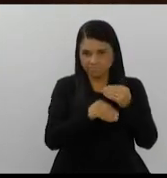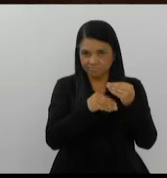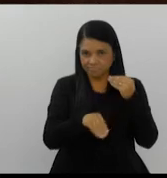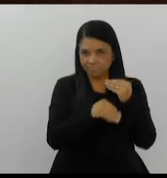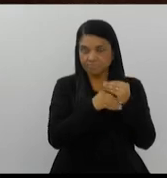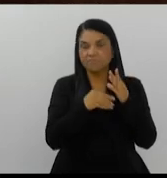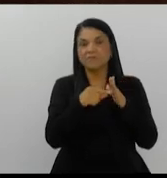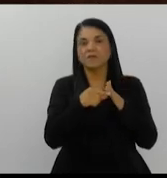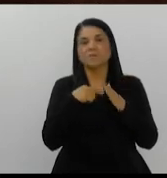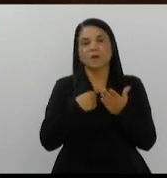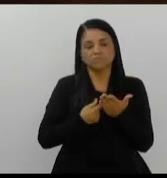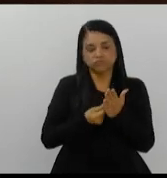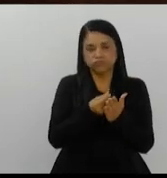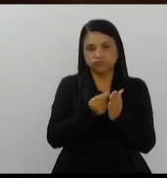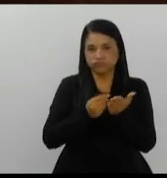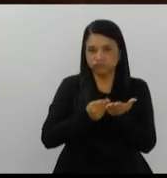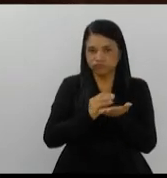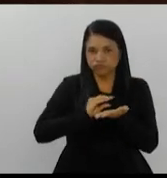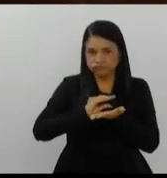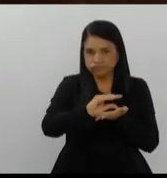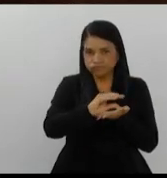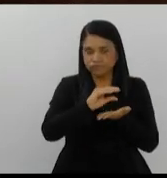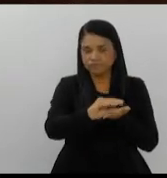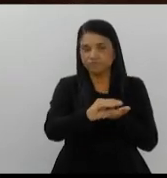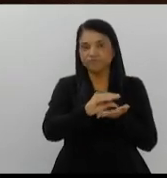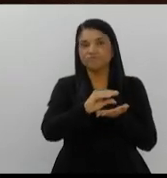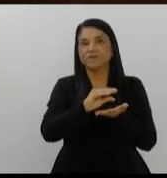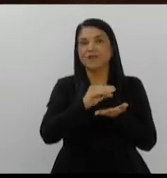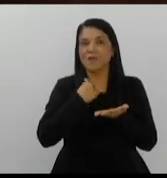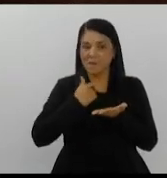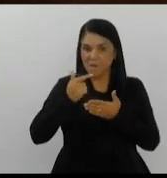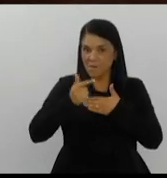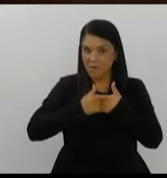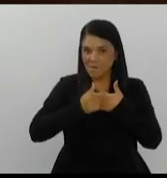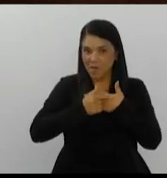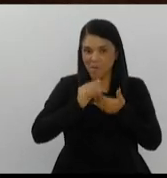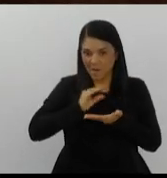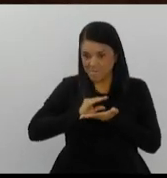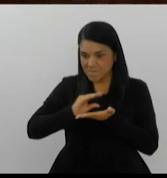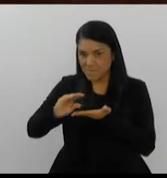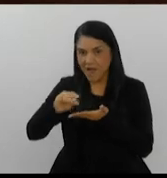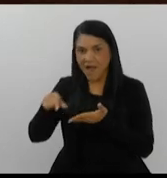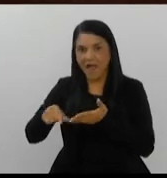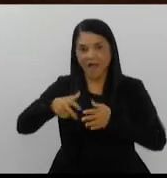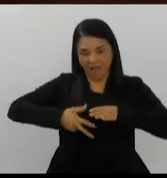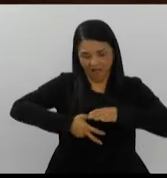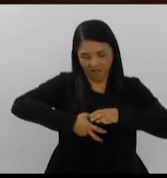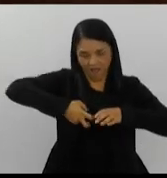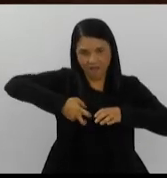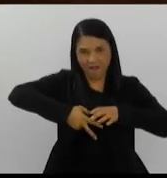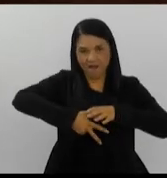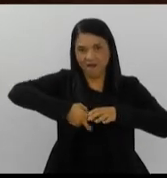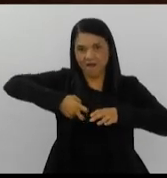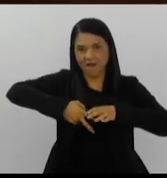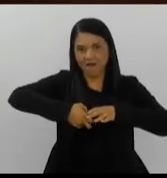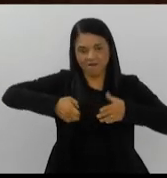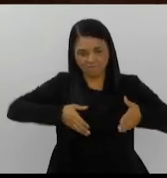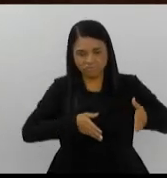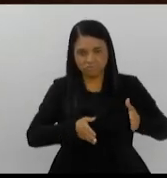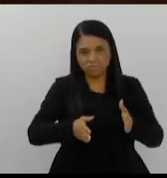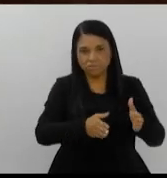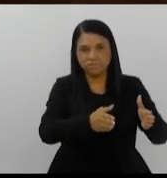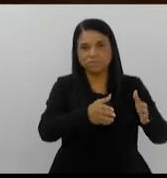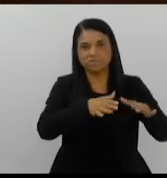recursos financeiros, saíram do papel para que fossem dragados alguns rios